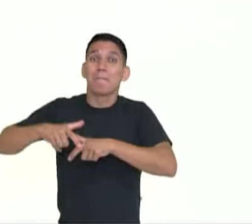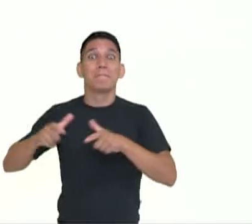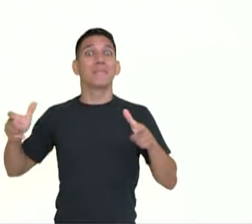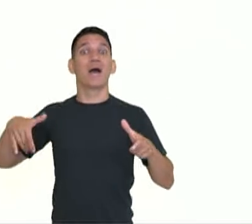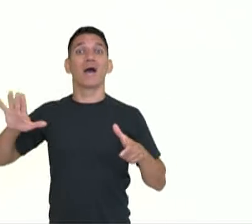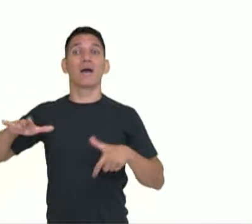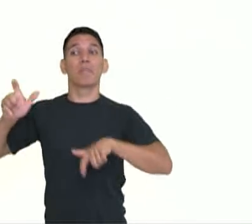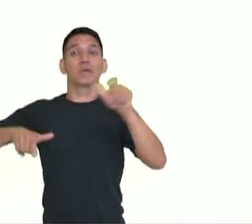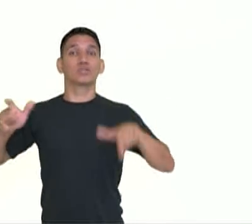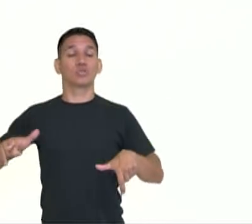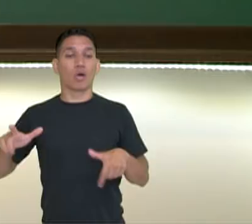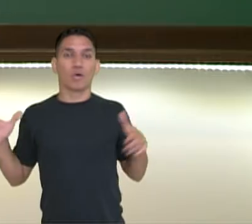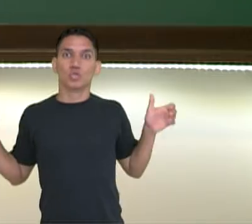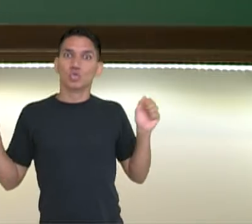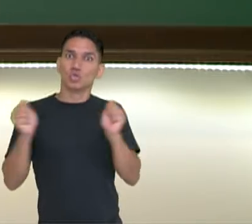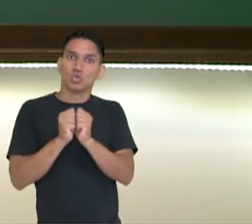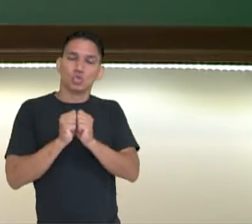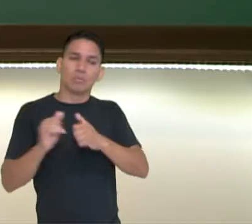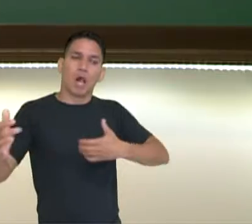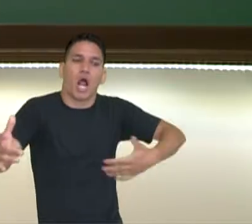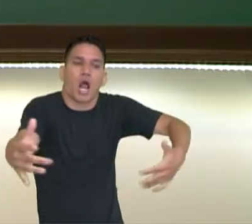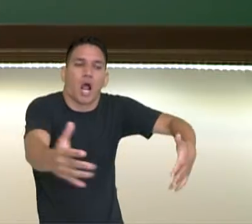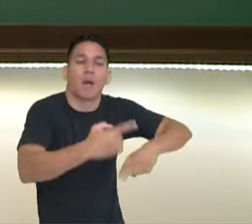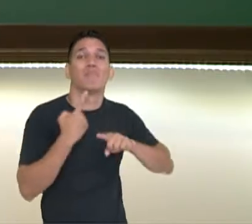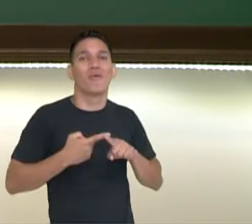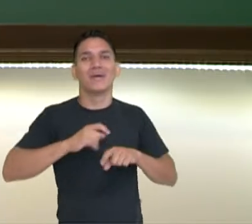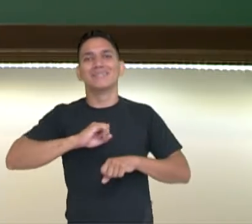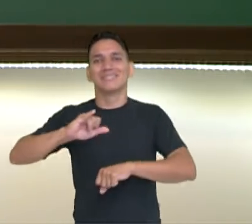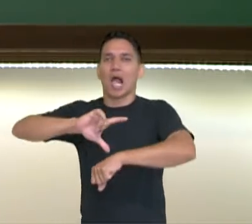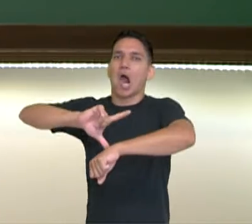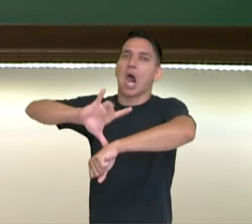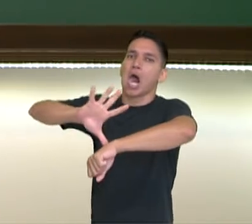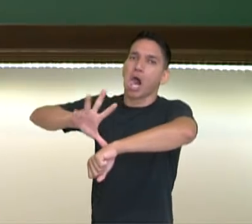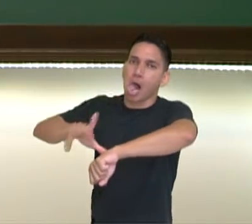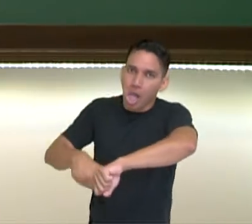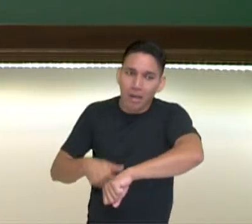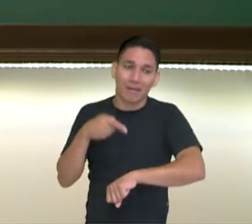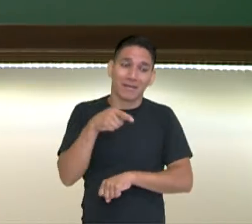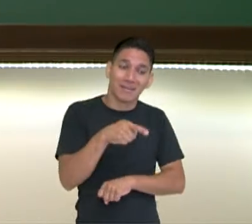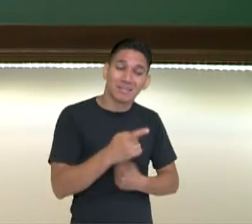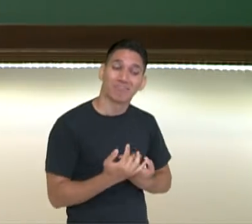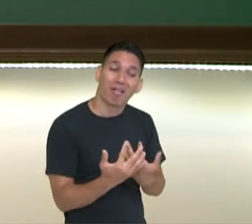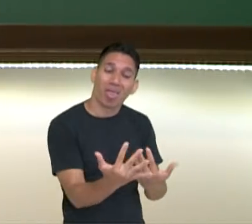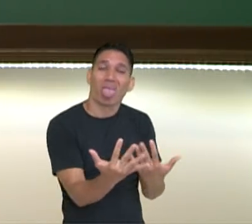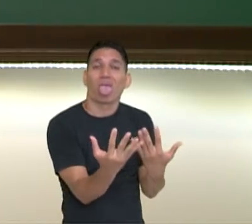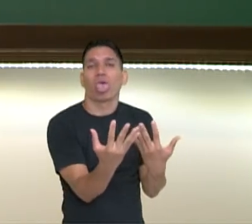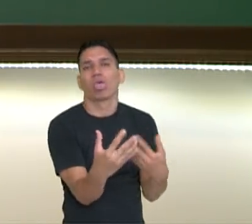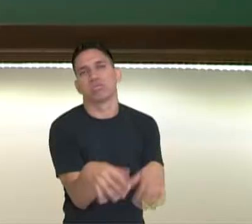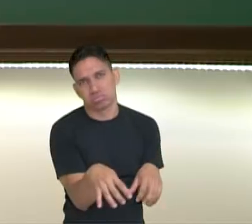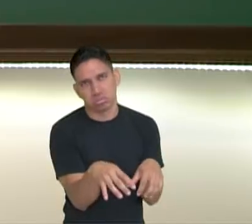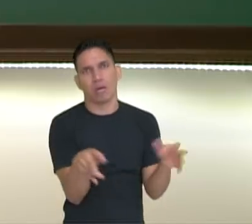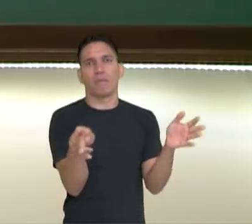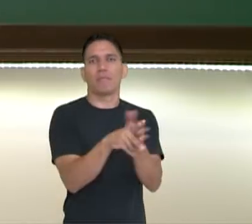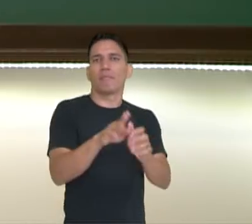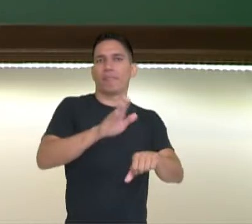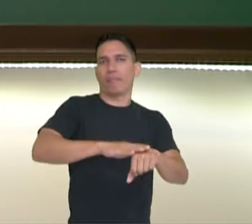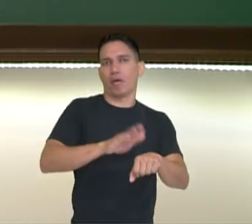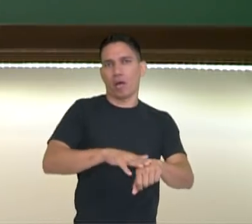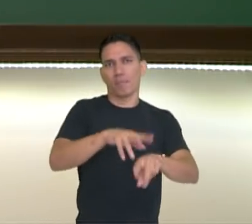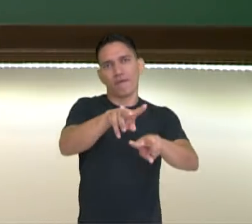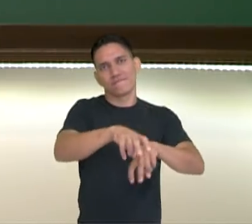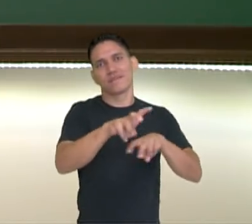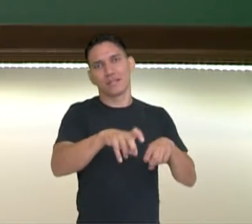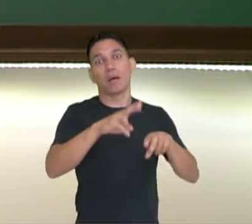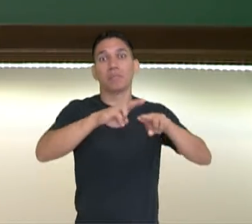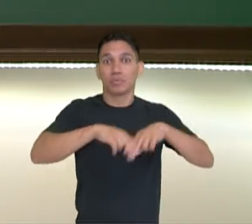mesmo tempo. Porque se você demorasse demais para colher o produto, ele se estragava na própria fazenda. Então, você